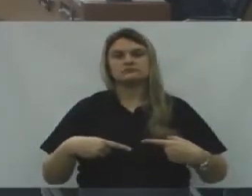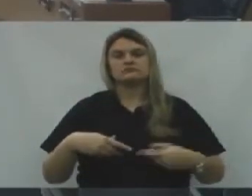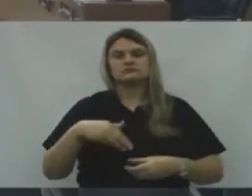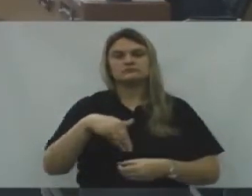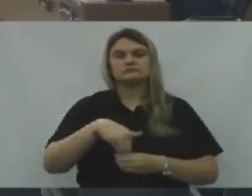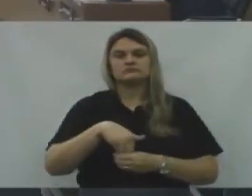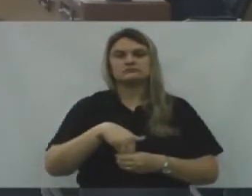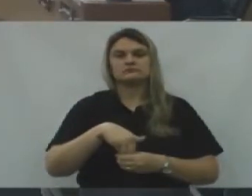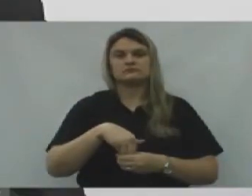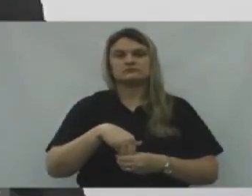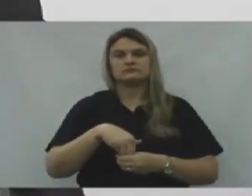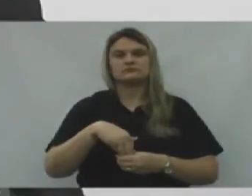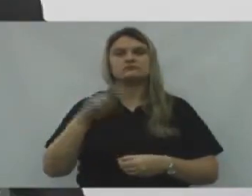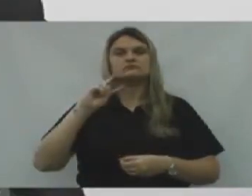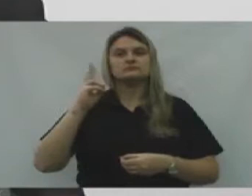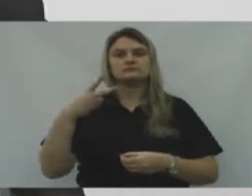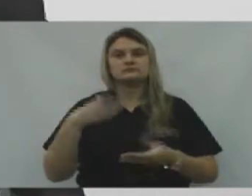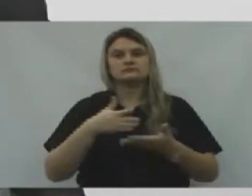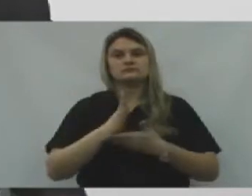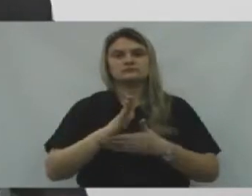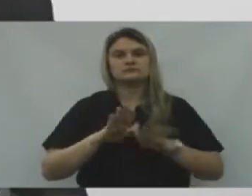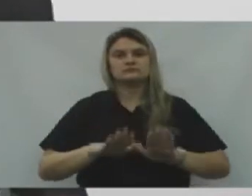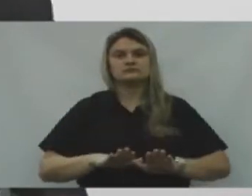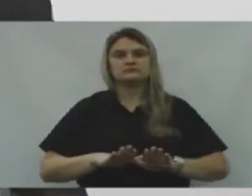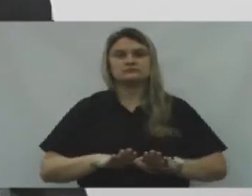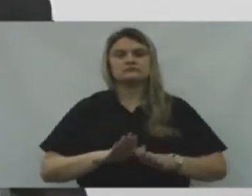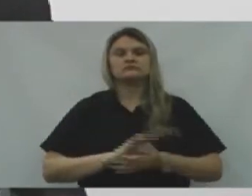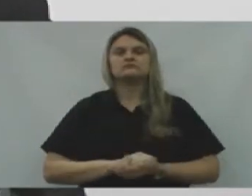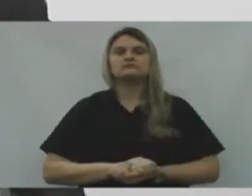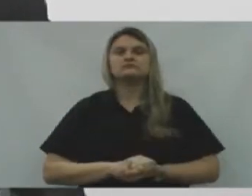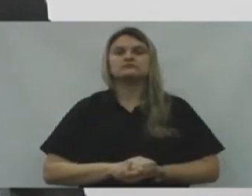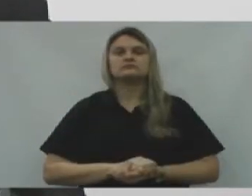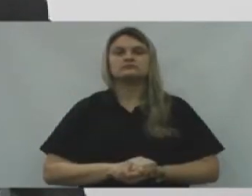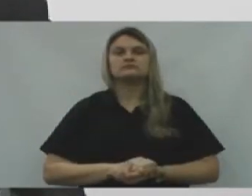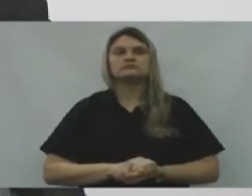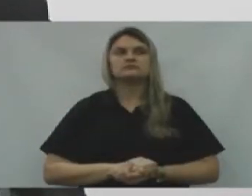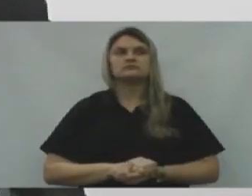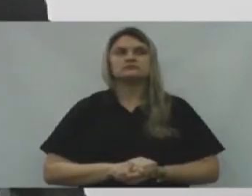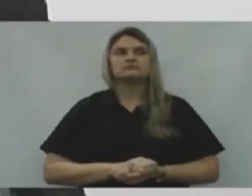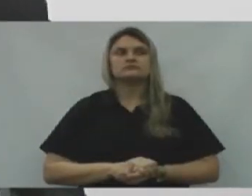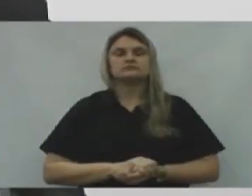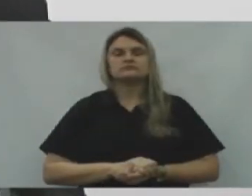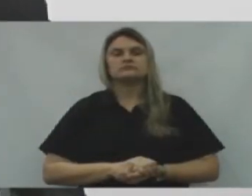Em votação, Senhores vereadores que aprovam, Permaneçam como estão.